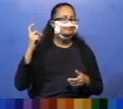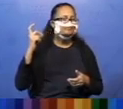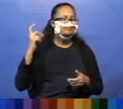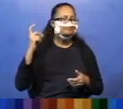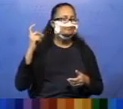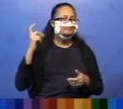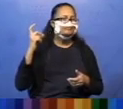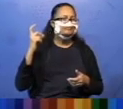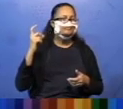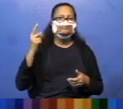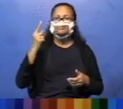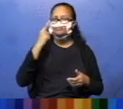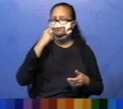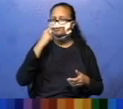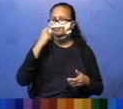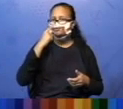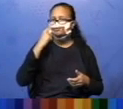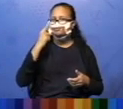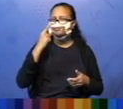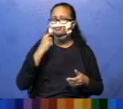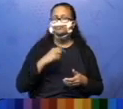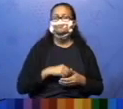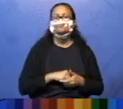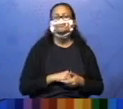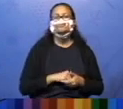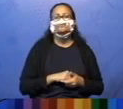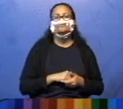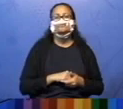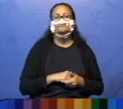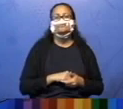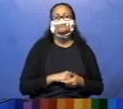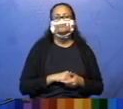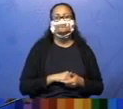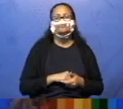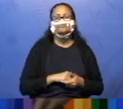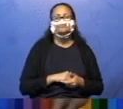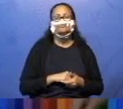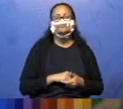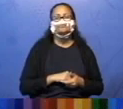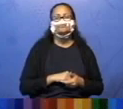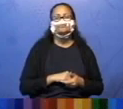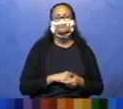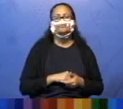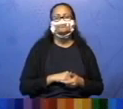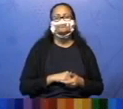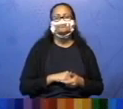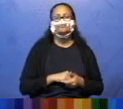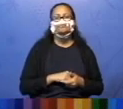espacinho, nasal. Nasal quer dizer que vem do nariz.